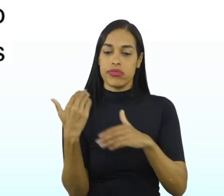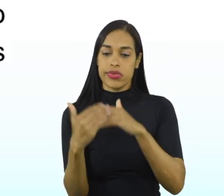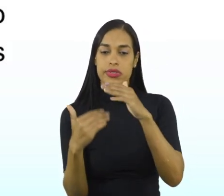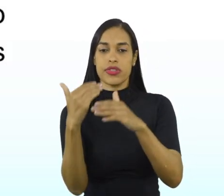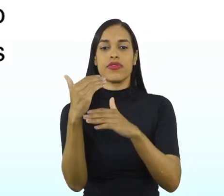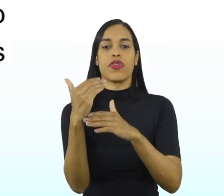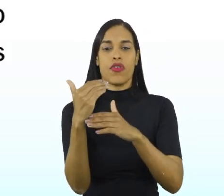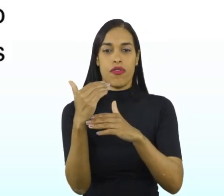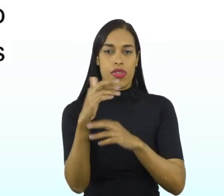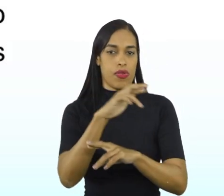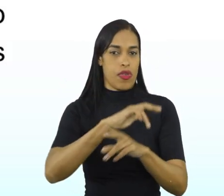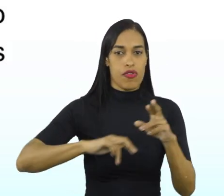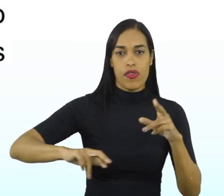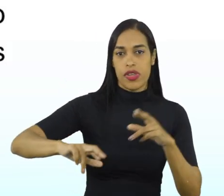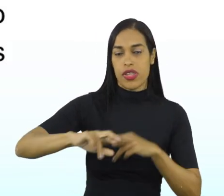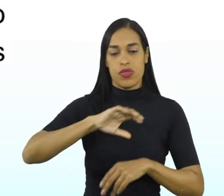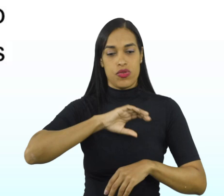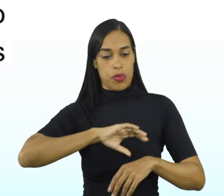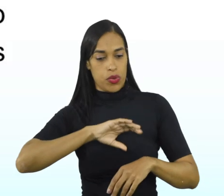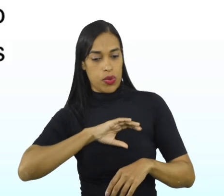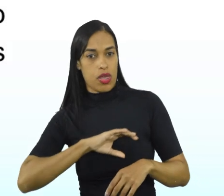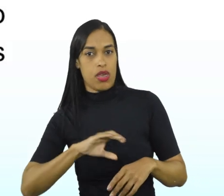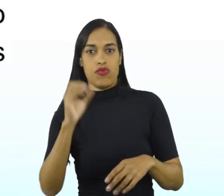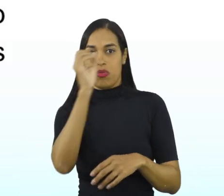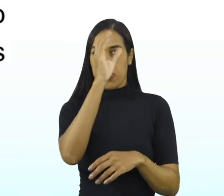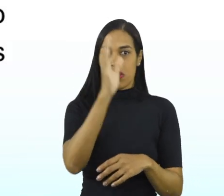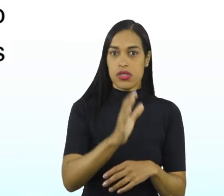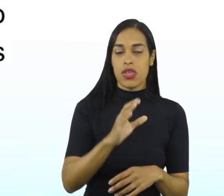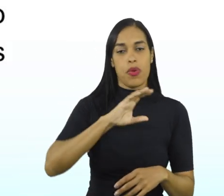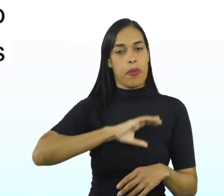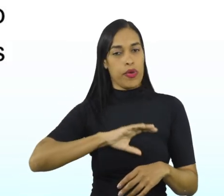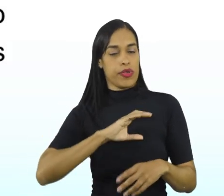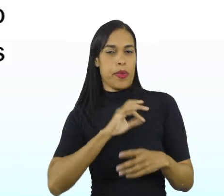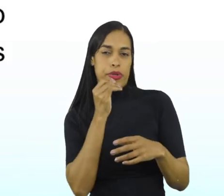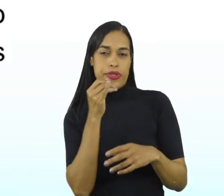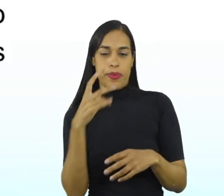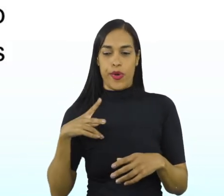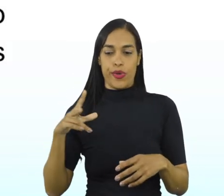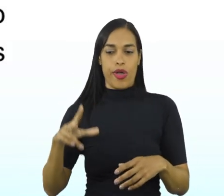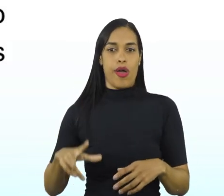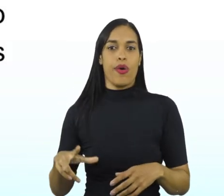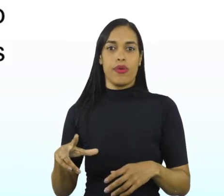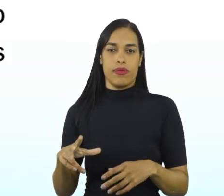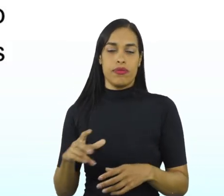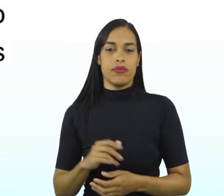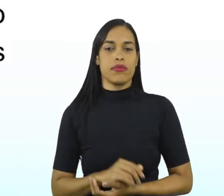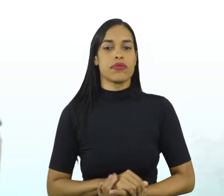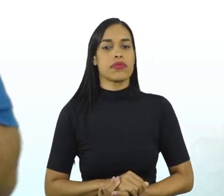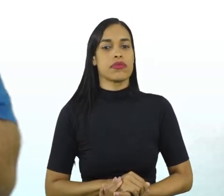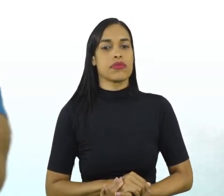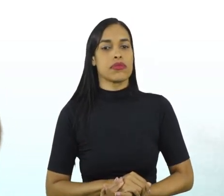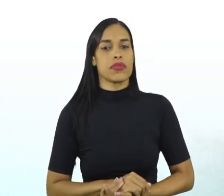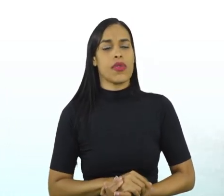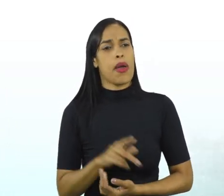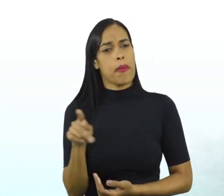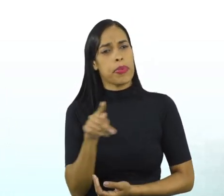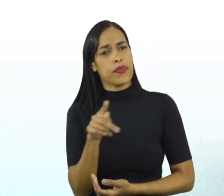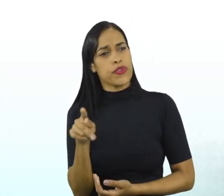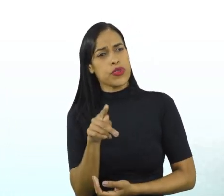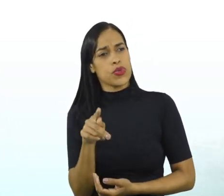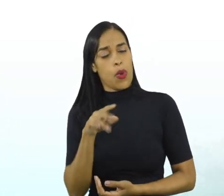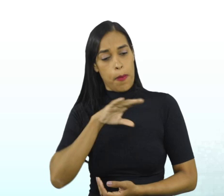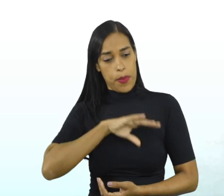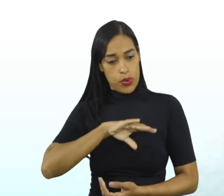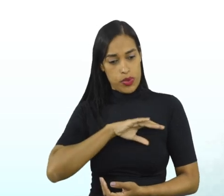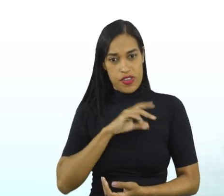é desenvolvida, tal como as variações entre o português do Brasil e português de Portugal. Vem comigo. Ah, professor, então